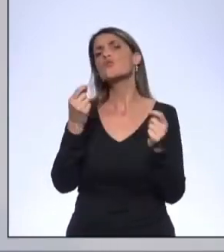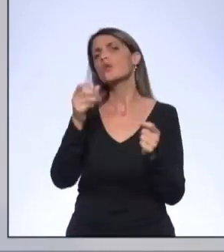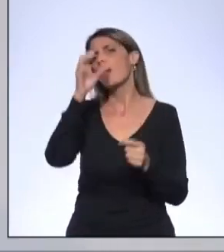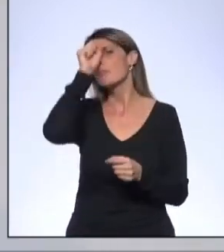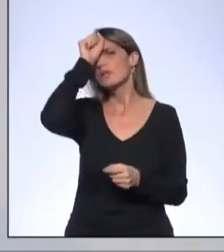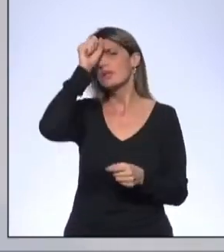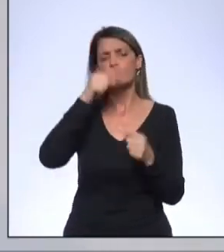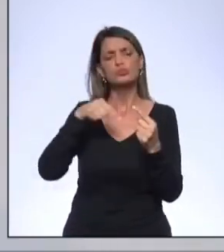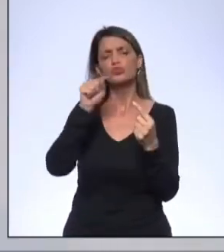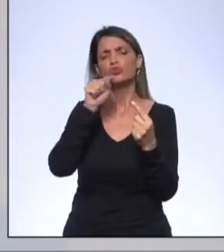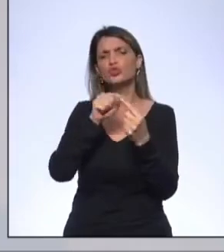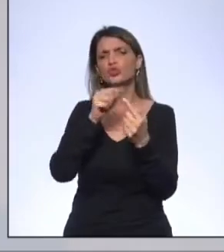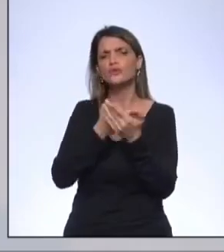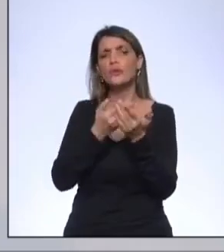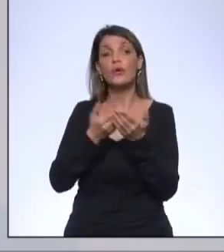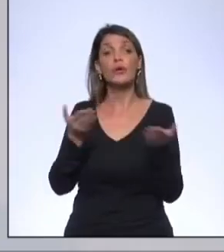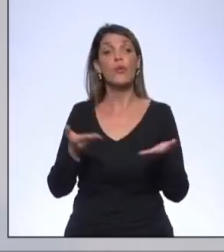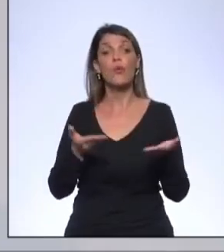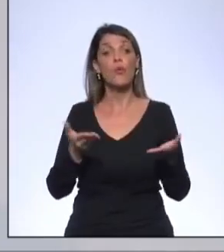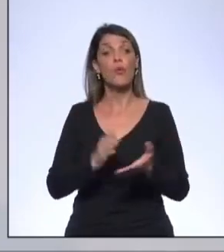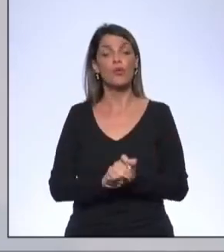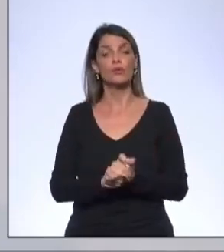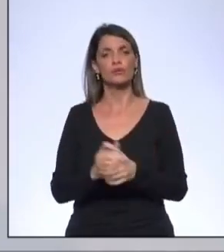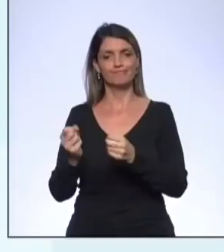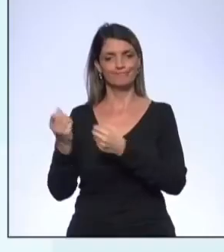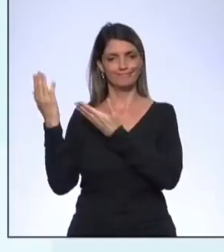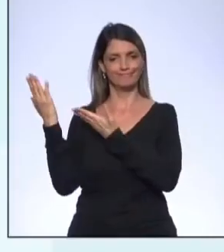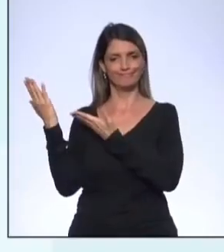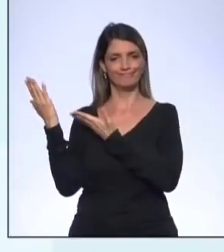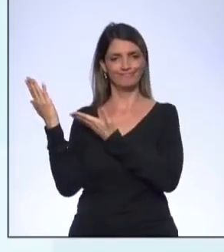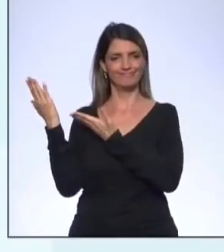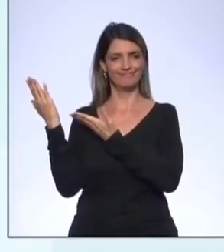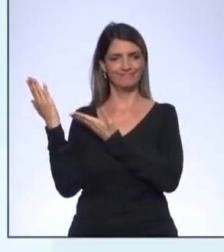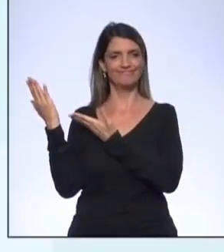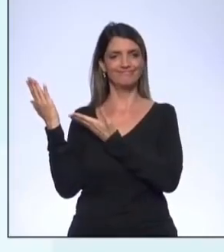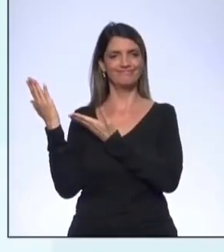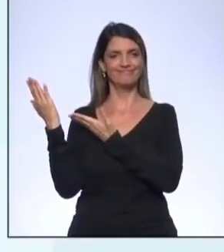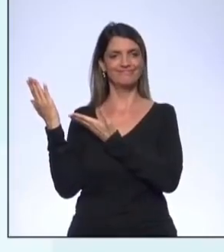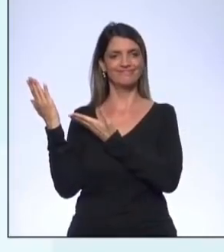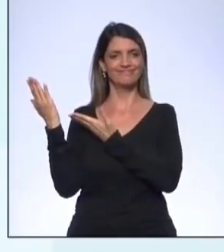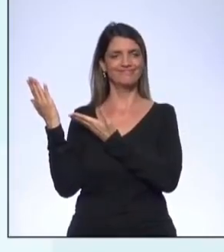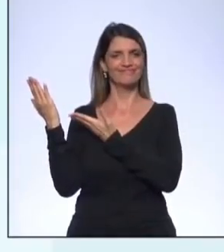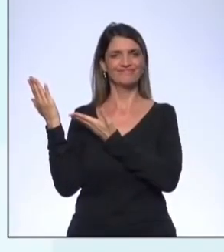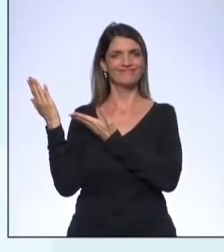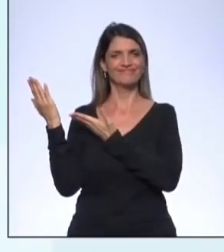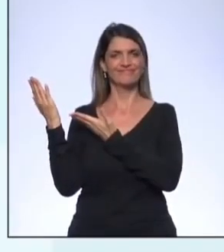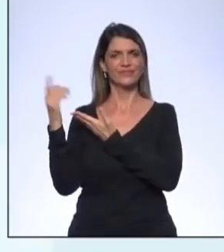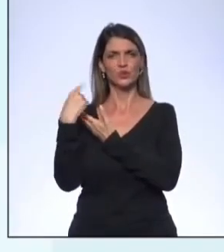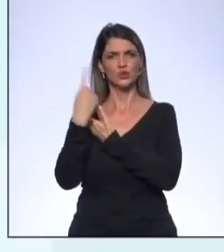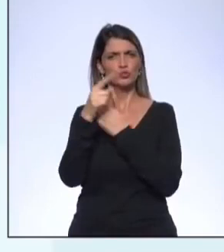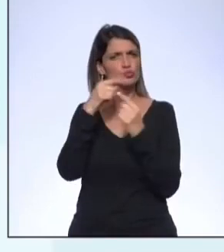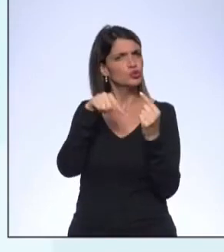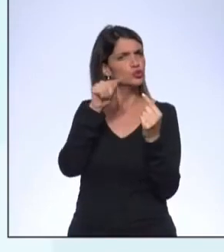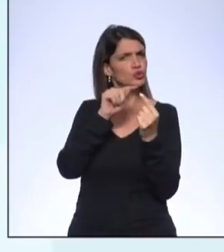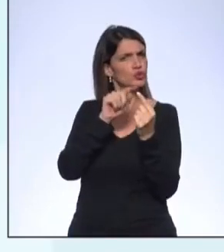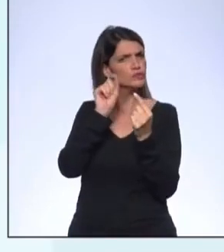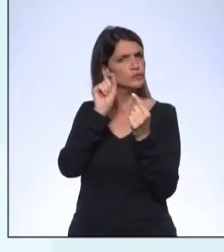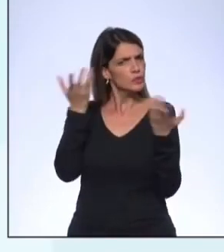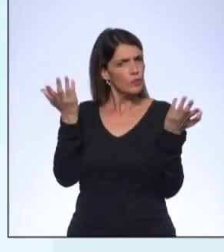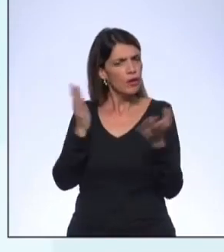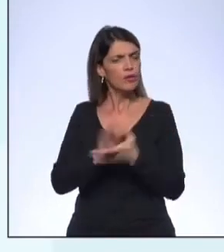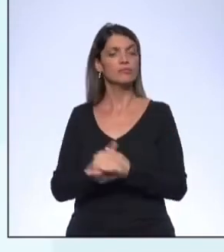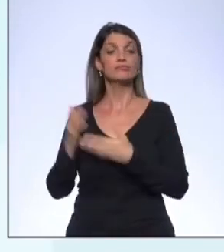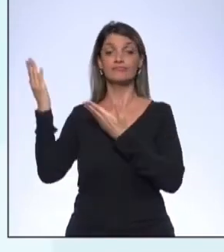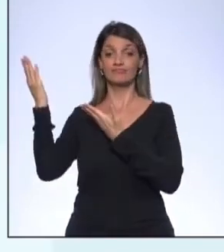são os objetivos da aula de hoje. Então, na tela vai aparecer para vocês agora quais são os nossos objetivos, tá?